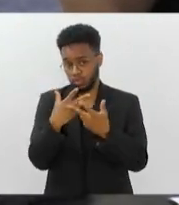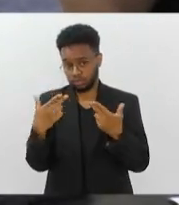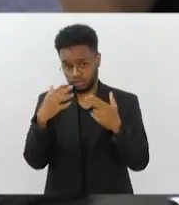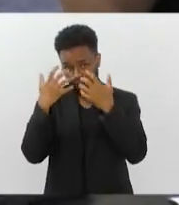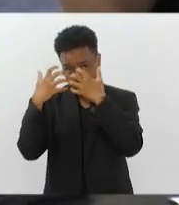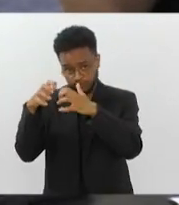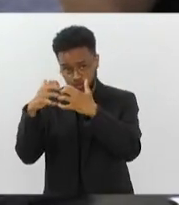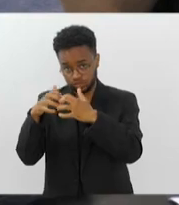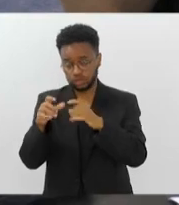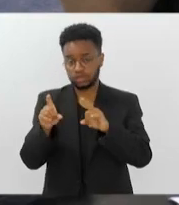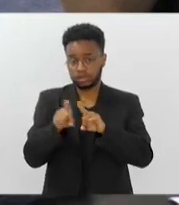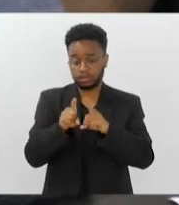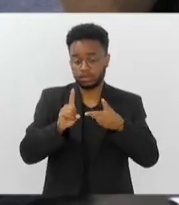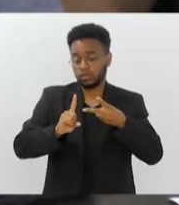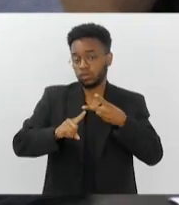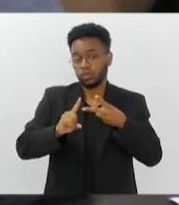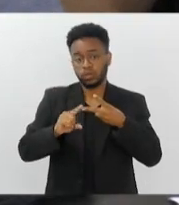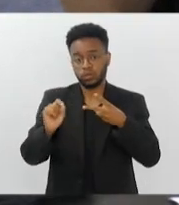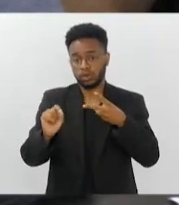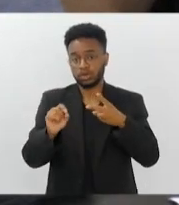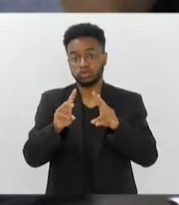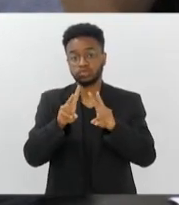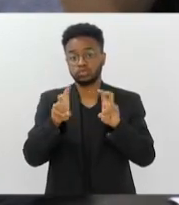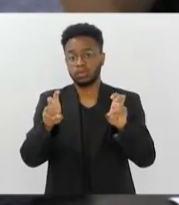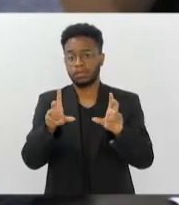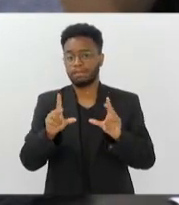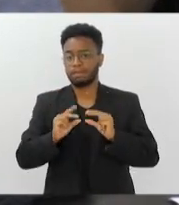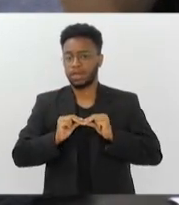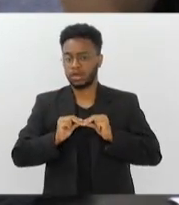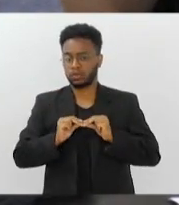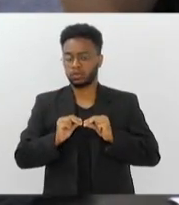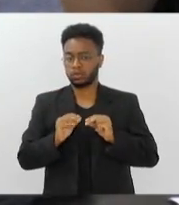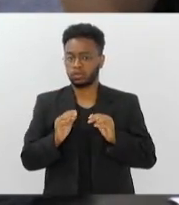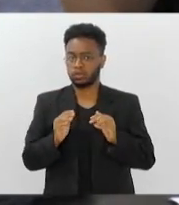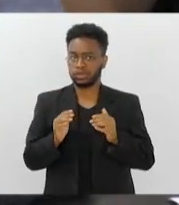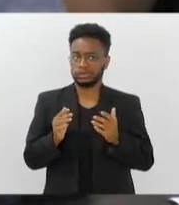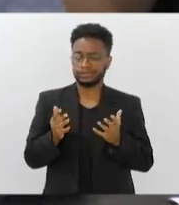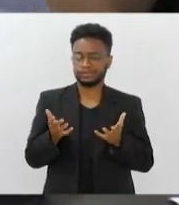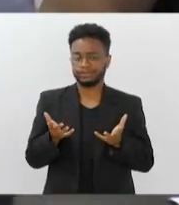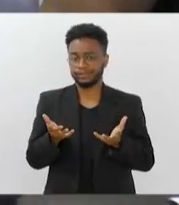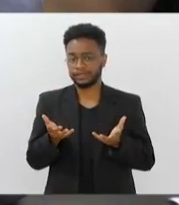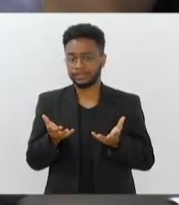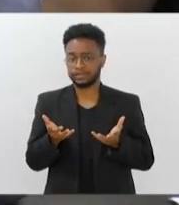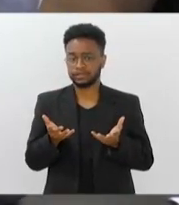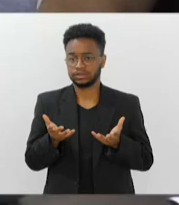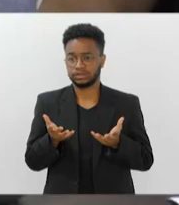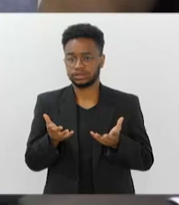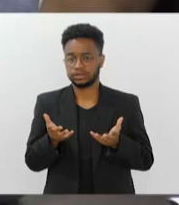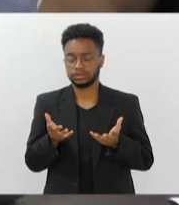outra questão, quanto ao mérito, é a seguinte.